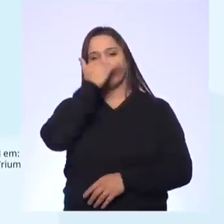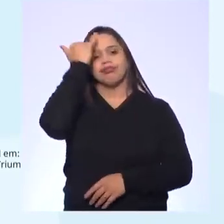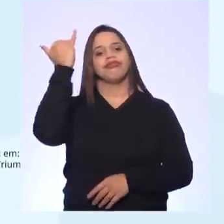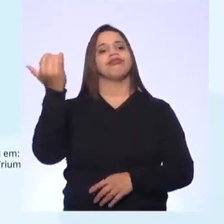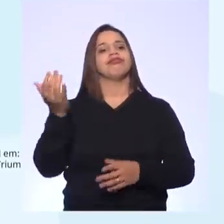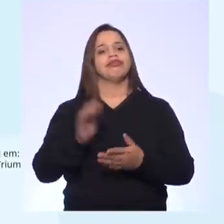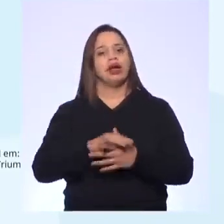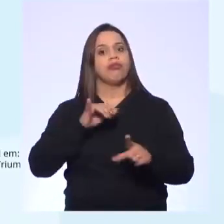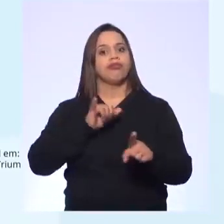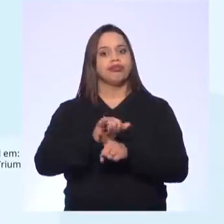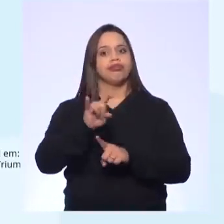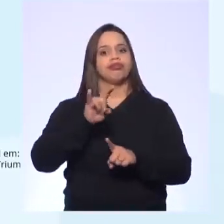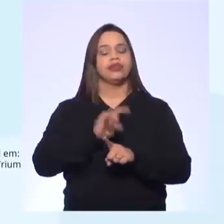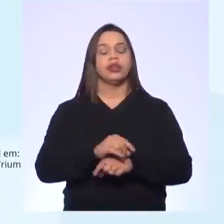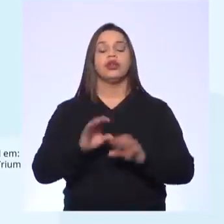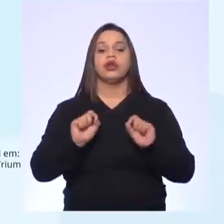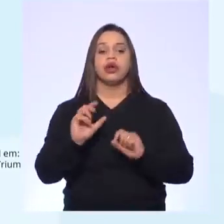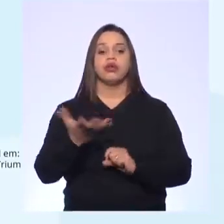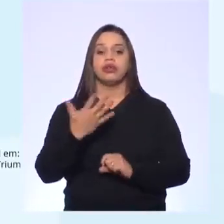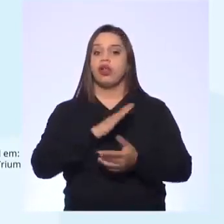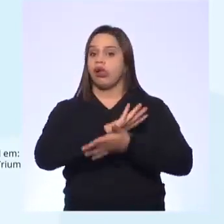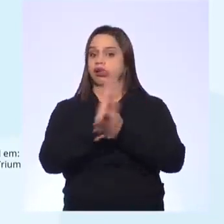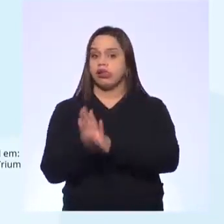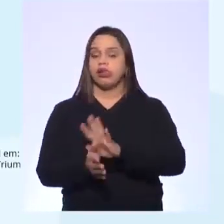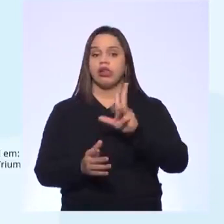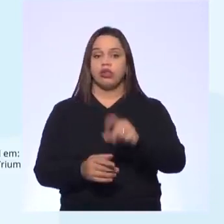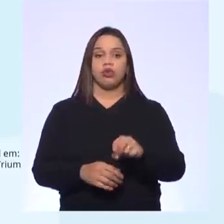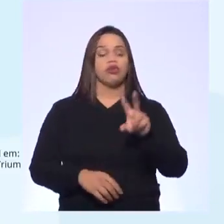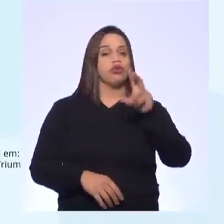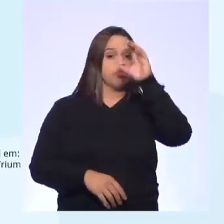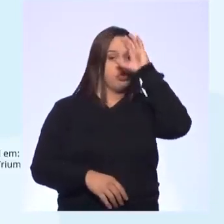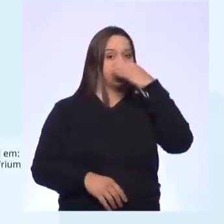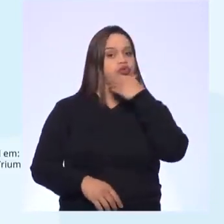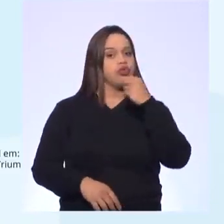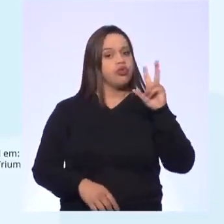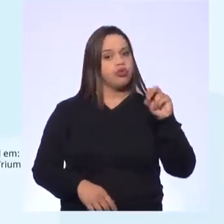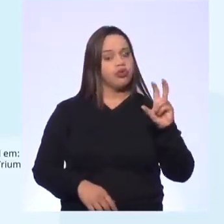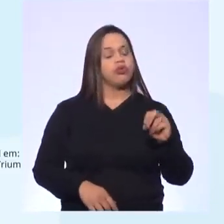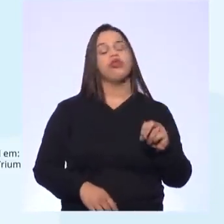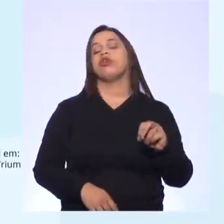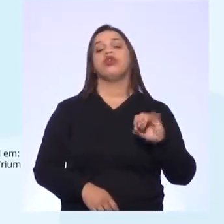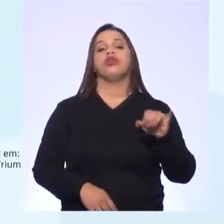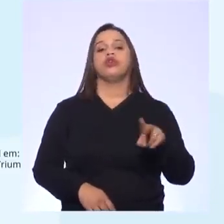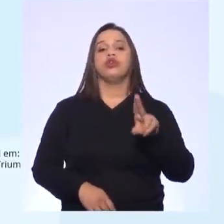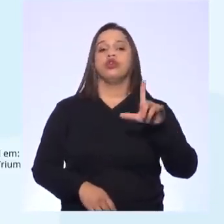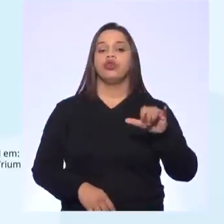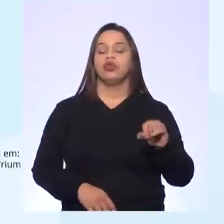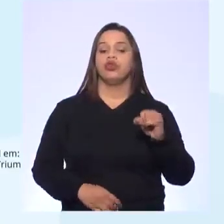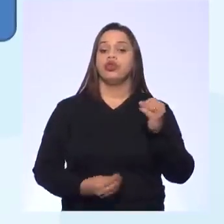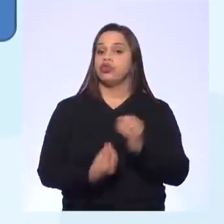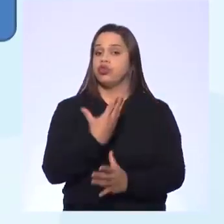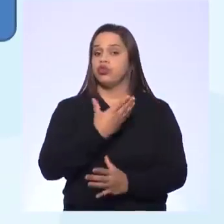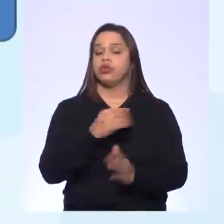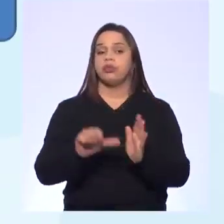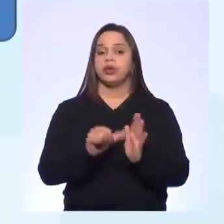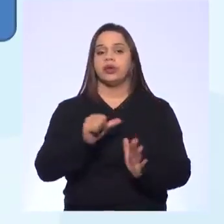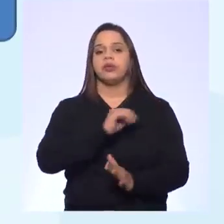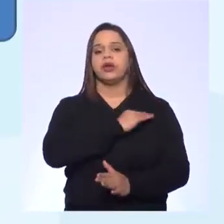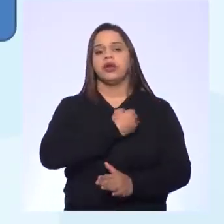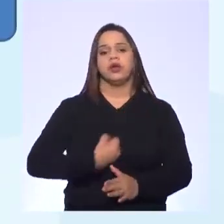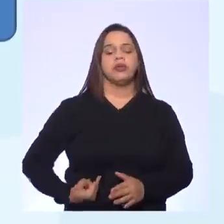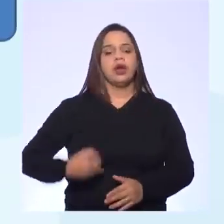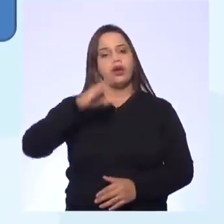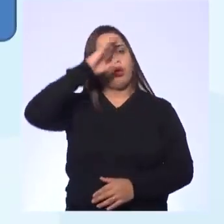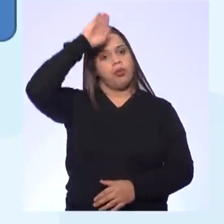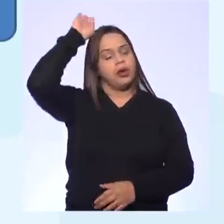Otávio Augusto ele derrota os assassinos do seu tio-avô Júlio César e forma o primeiro Império Romano.